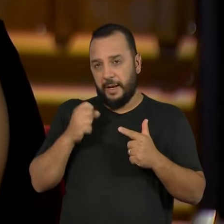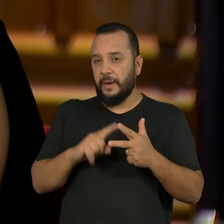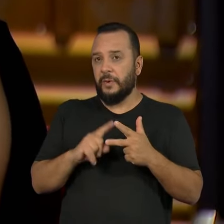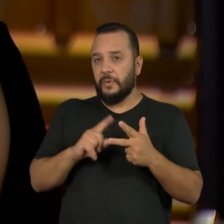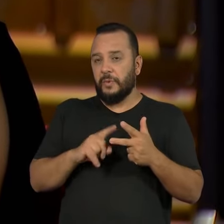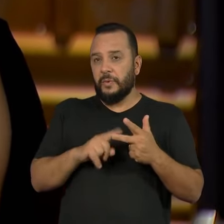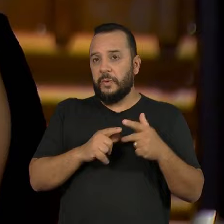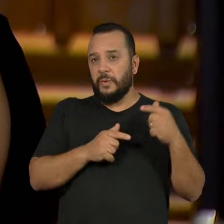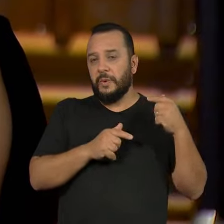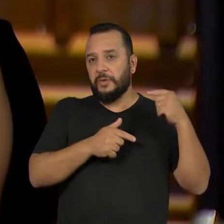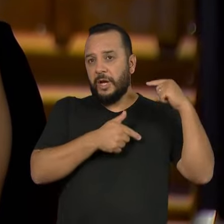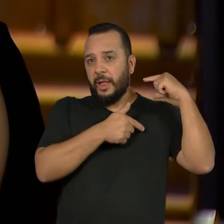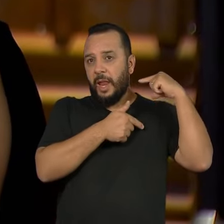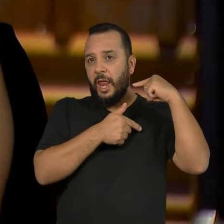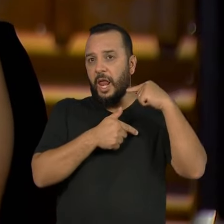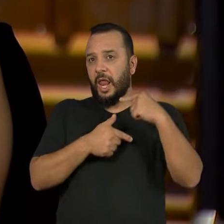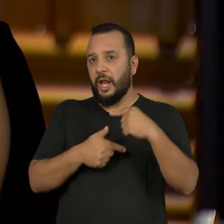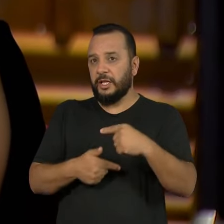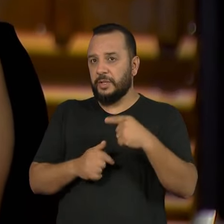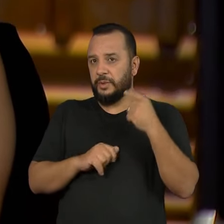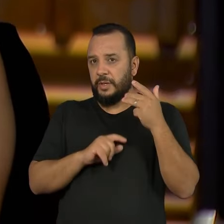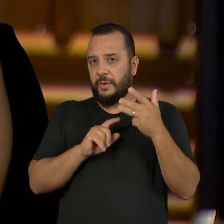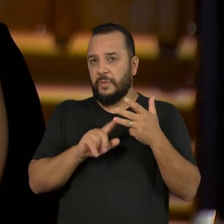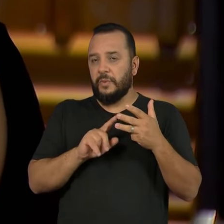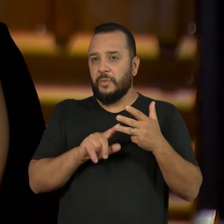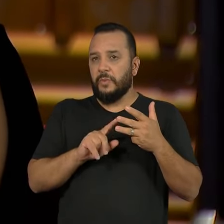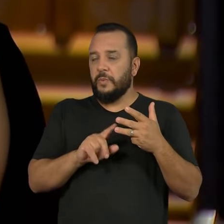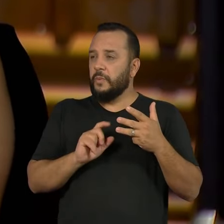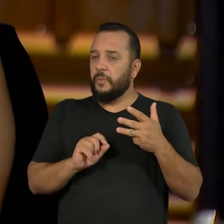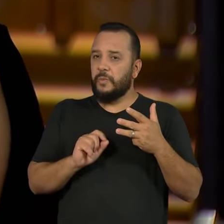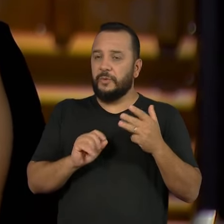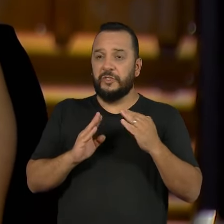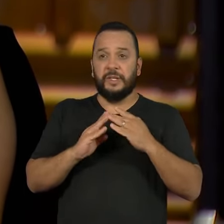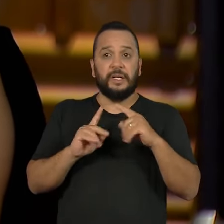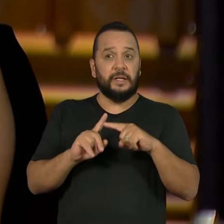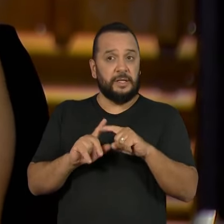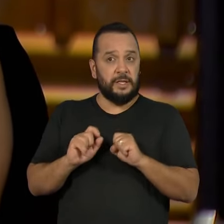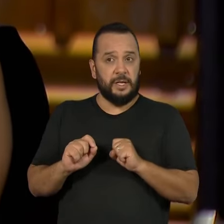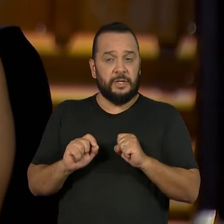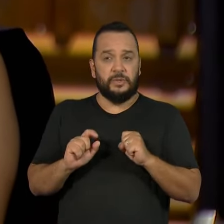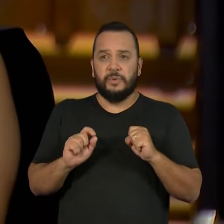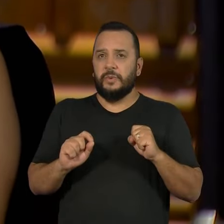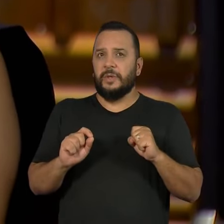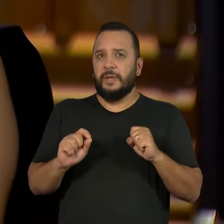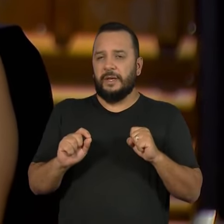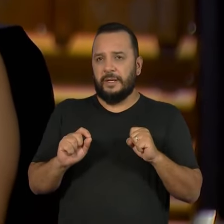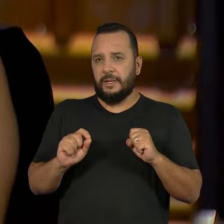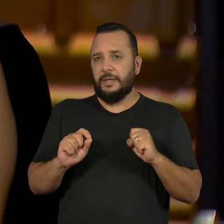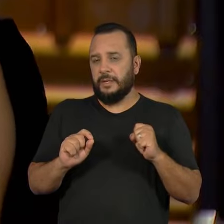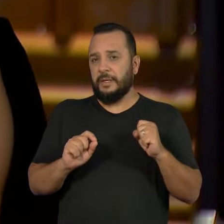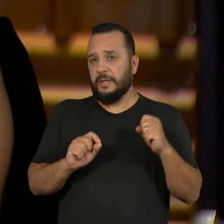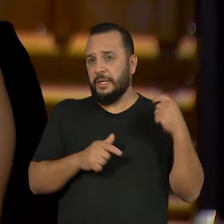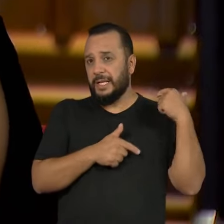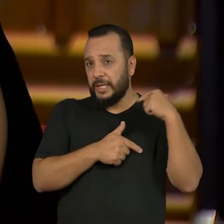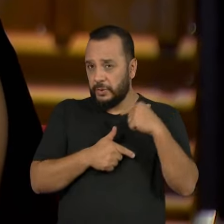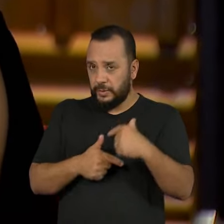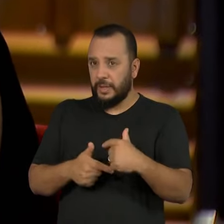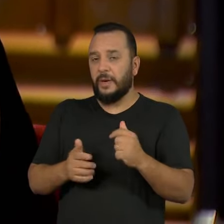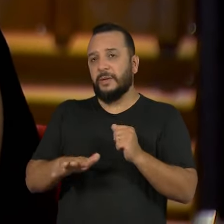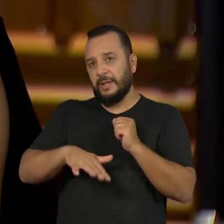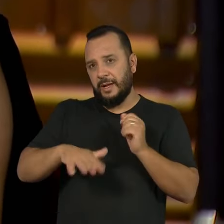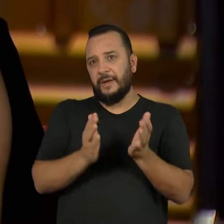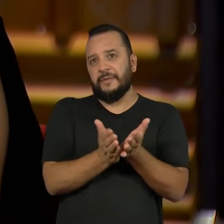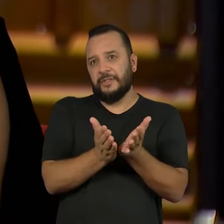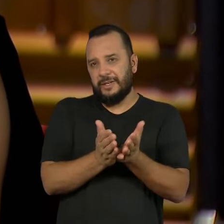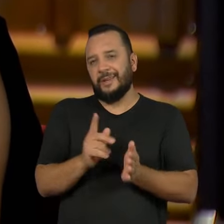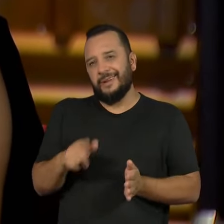conservador eh conservador oriundo de uma igreja eh tradicional do campo evangélico Esse é o